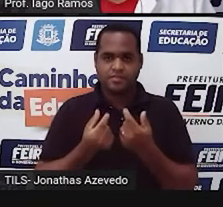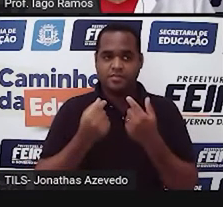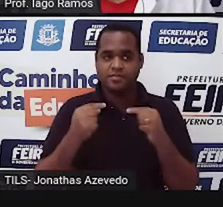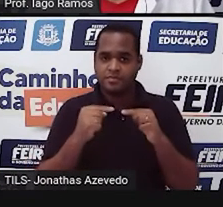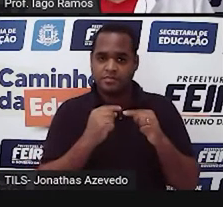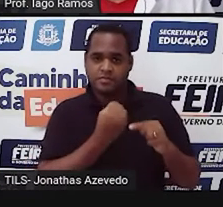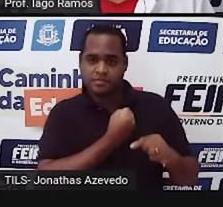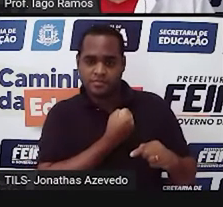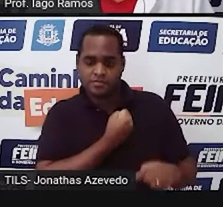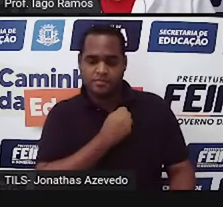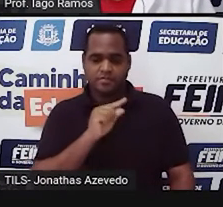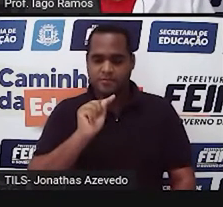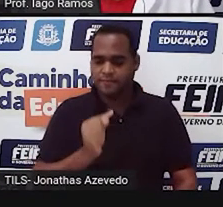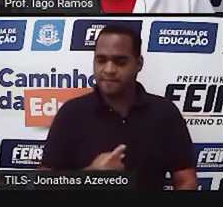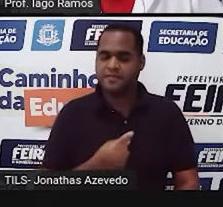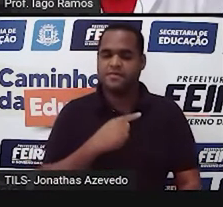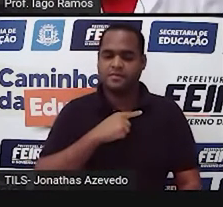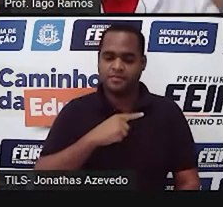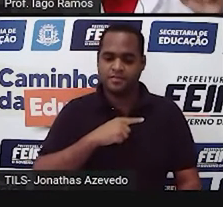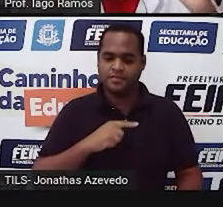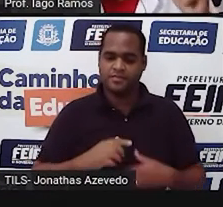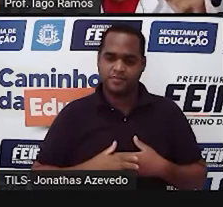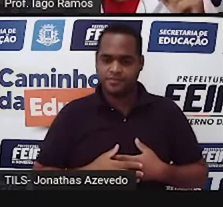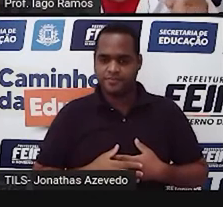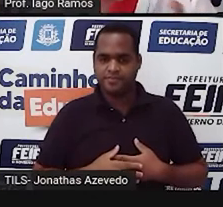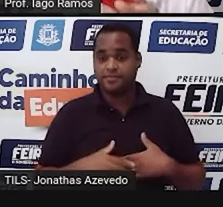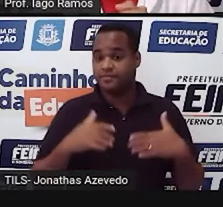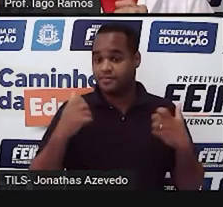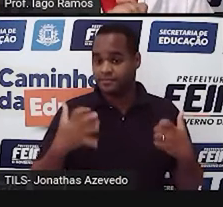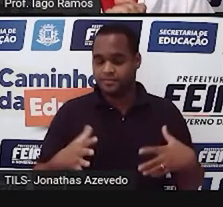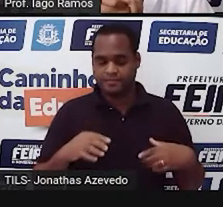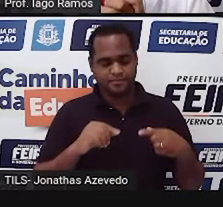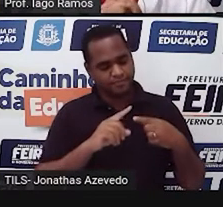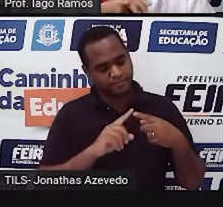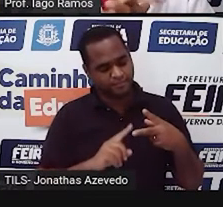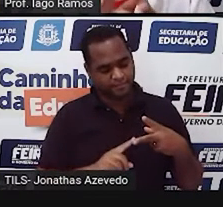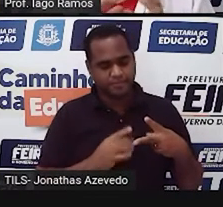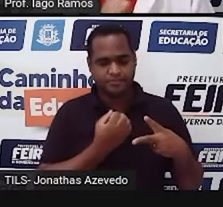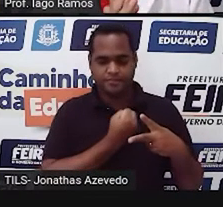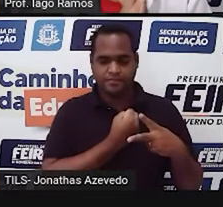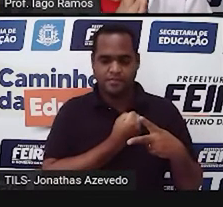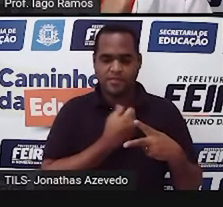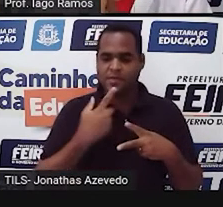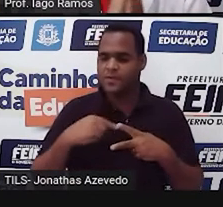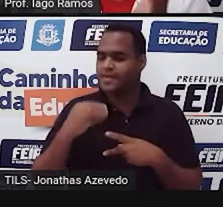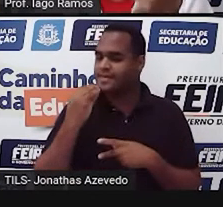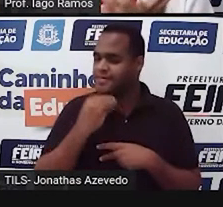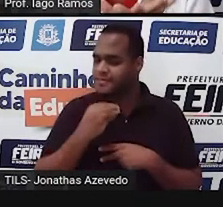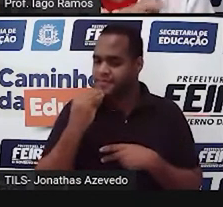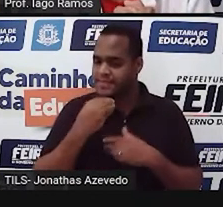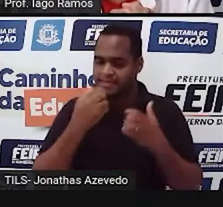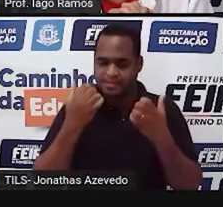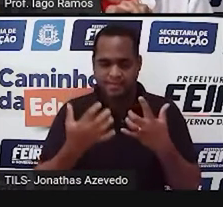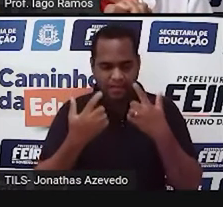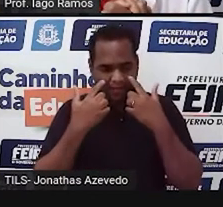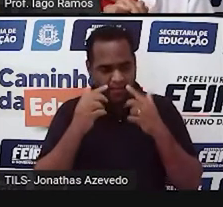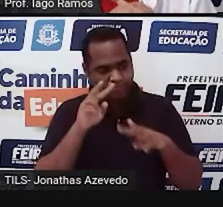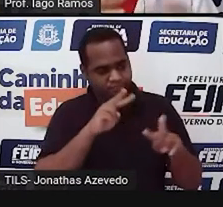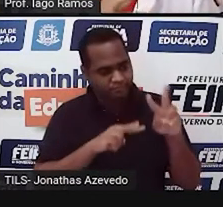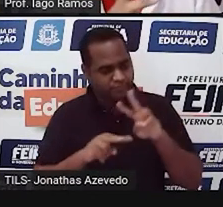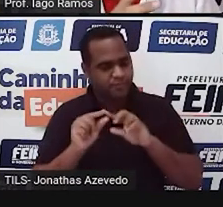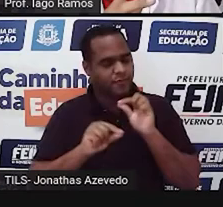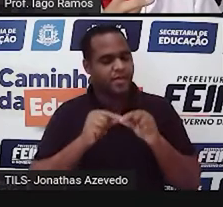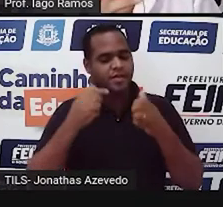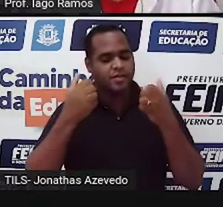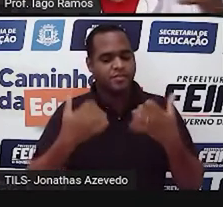números com vírgulas Tá bom então esses dois tipos de números aí a gente já teve oportunidade de ver alguma coisa sobre eles